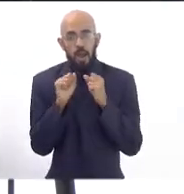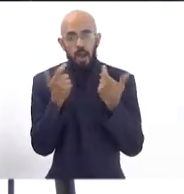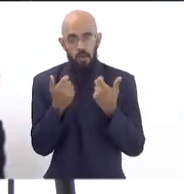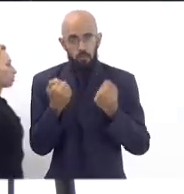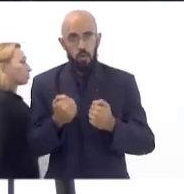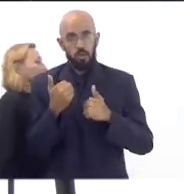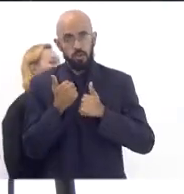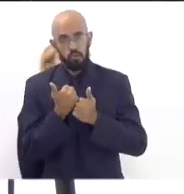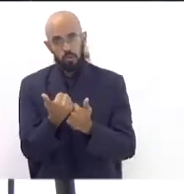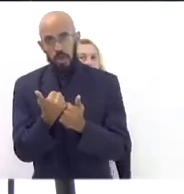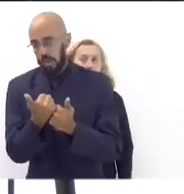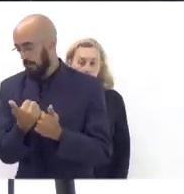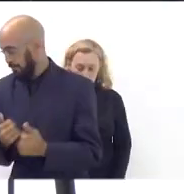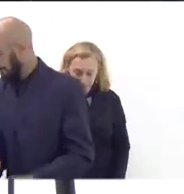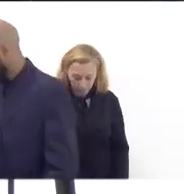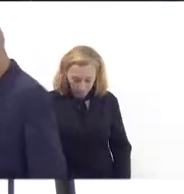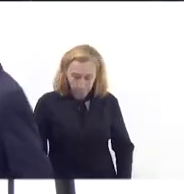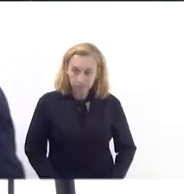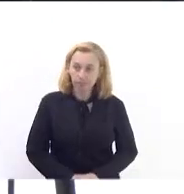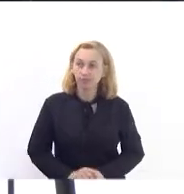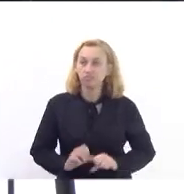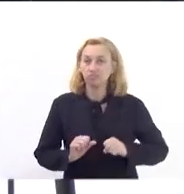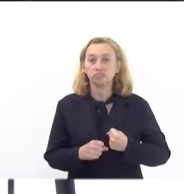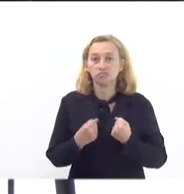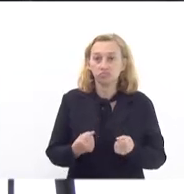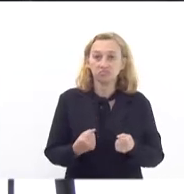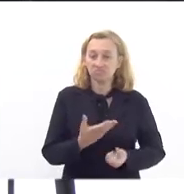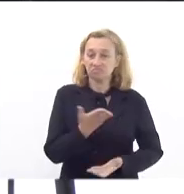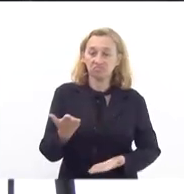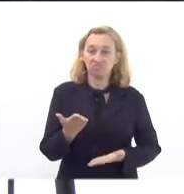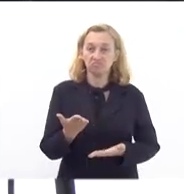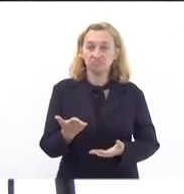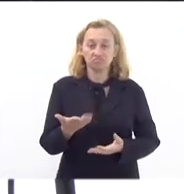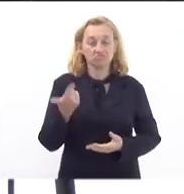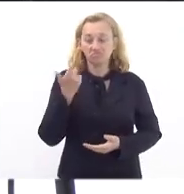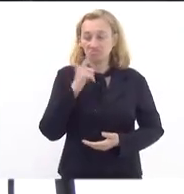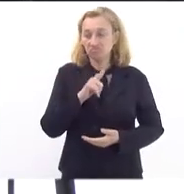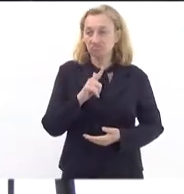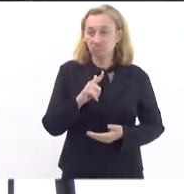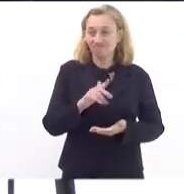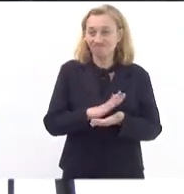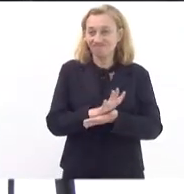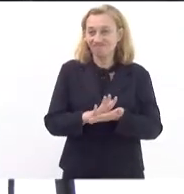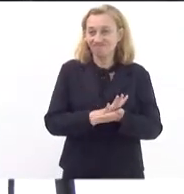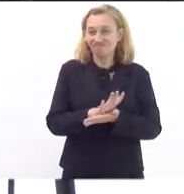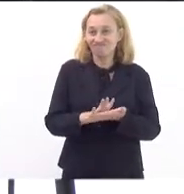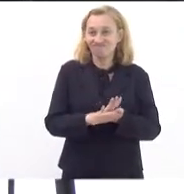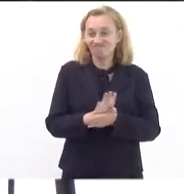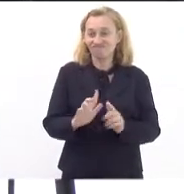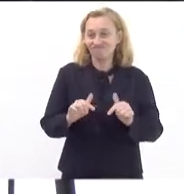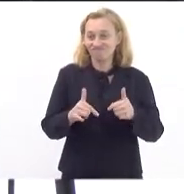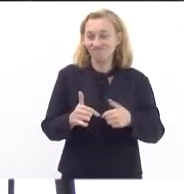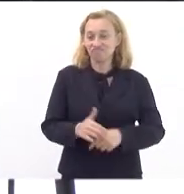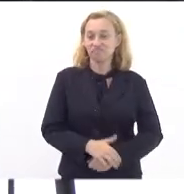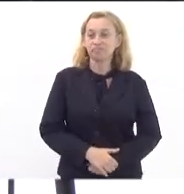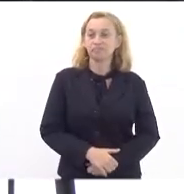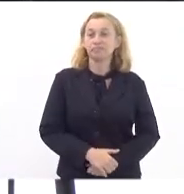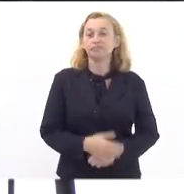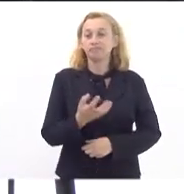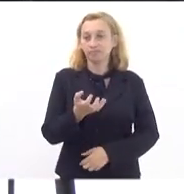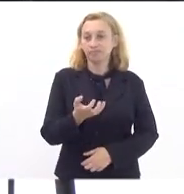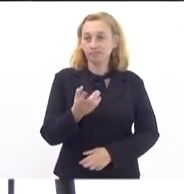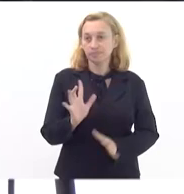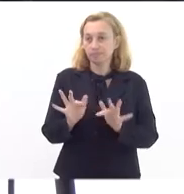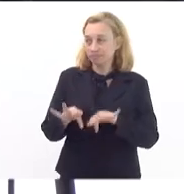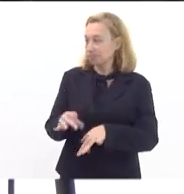concretamente e a impressão que a gente tem é que os fosse vocês não está conseguindo até o presente momento de velar essa essa onda então que ele